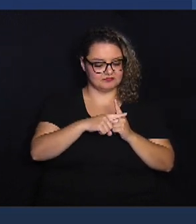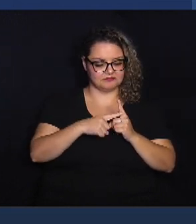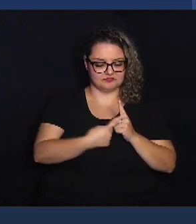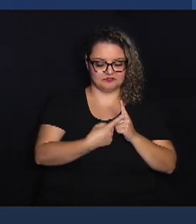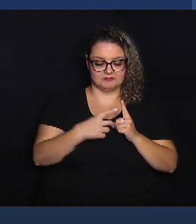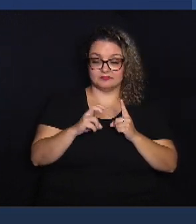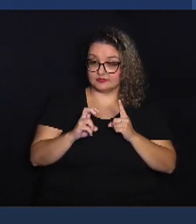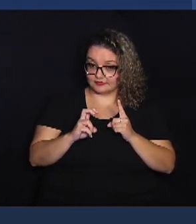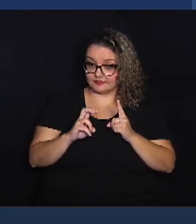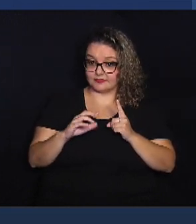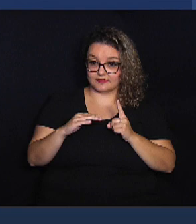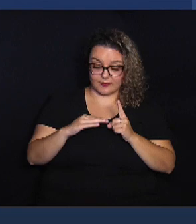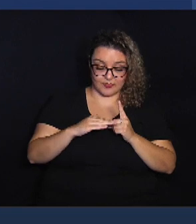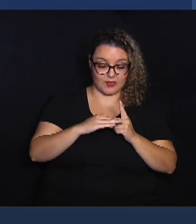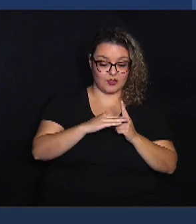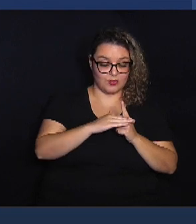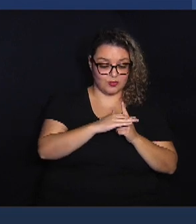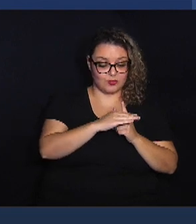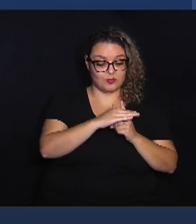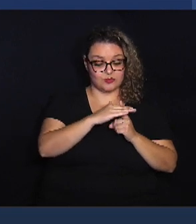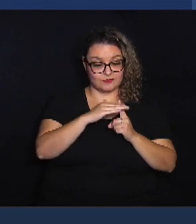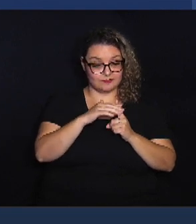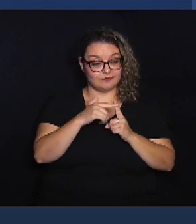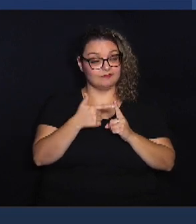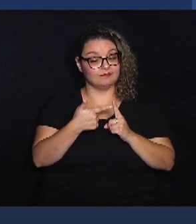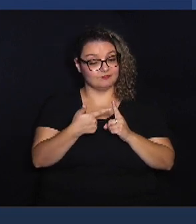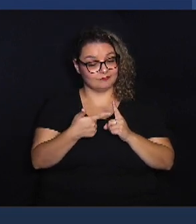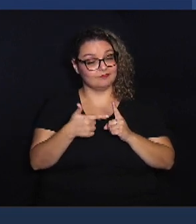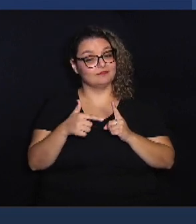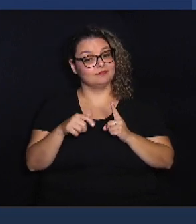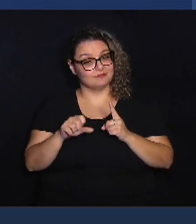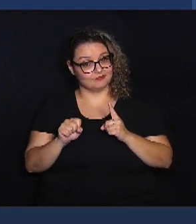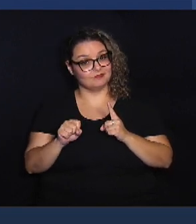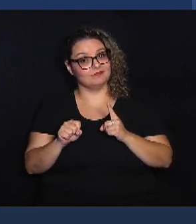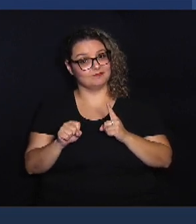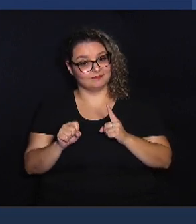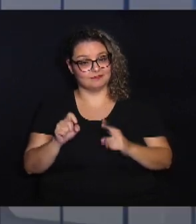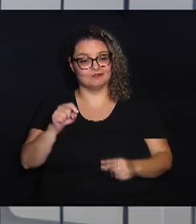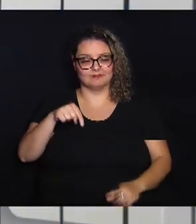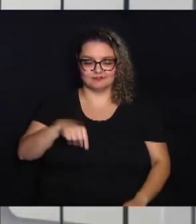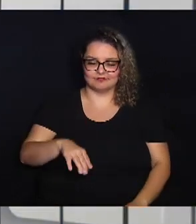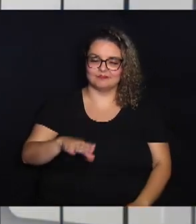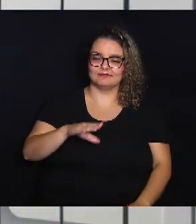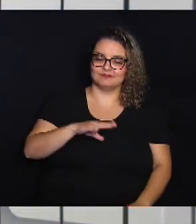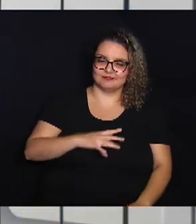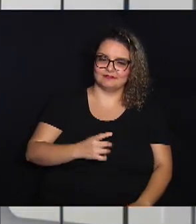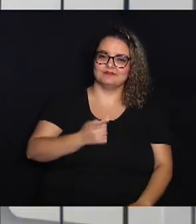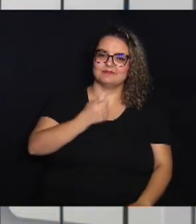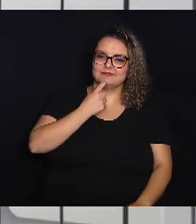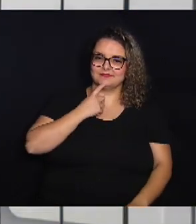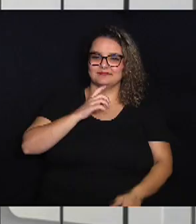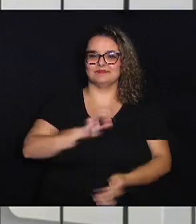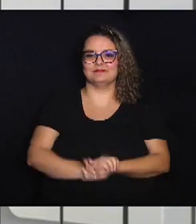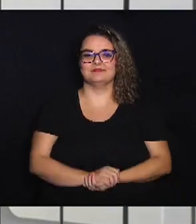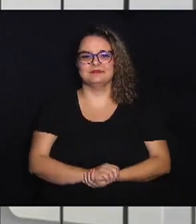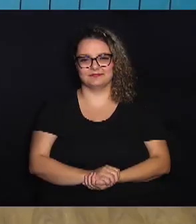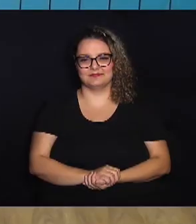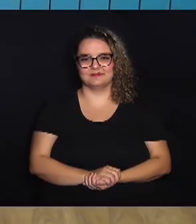graus, ao longo do dia a temperatura sobe, podendo chegar aos 28 aqui na cidade de